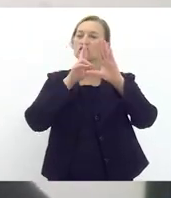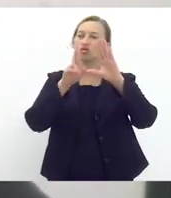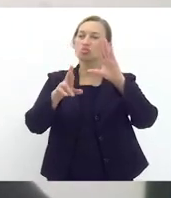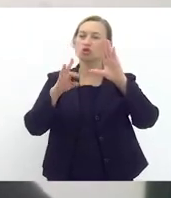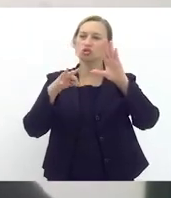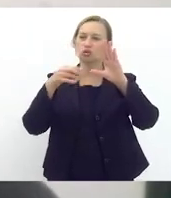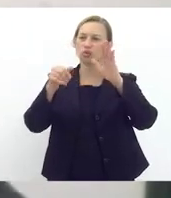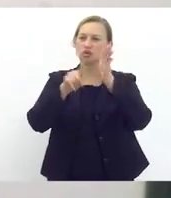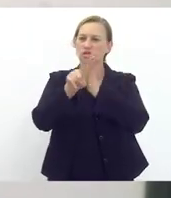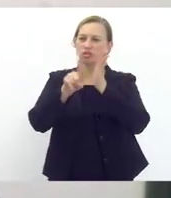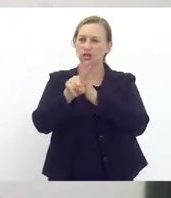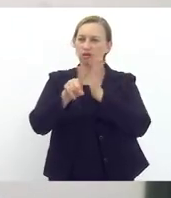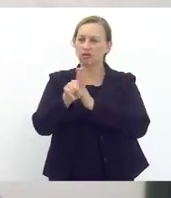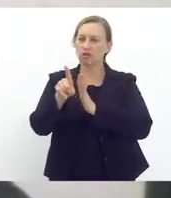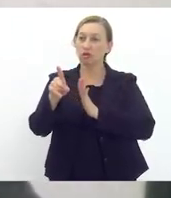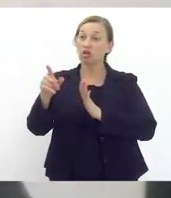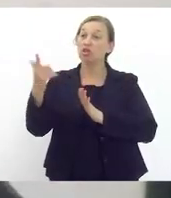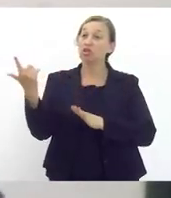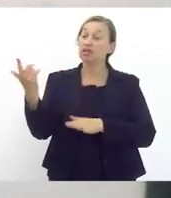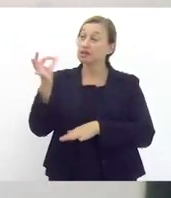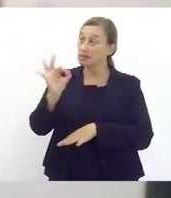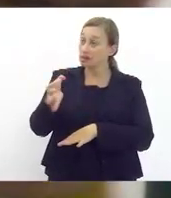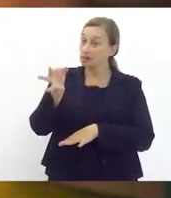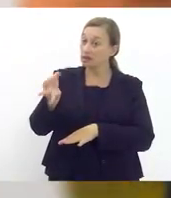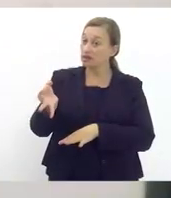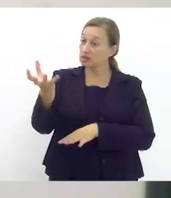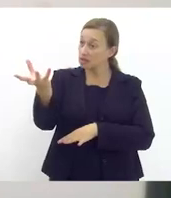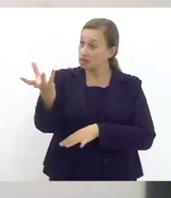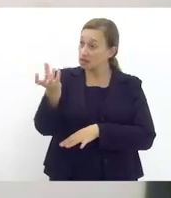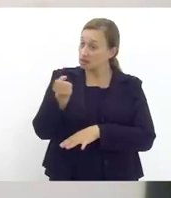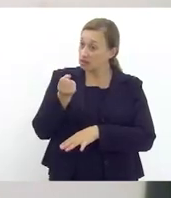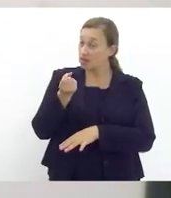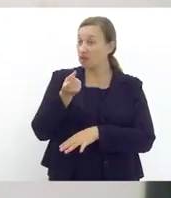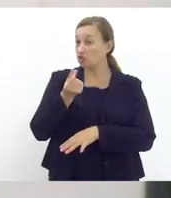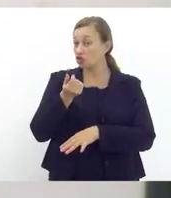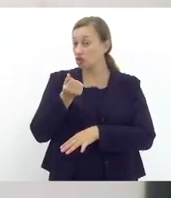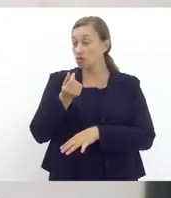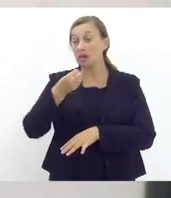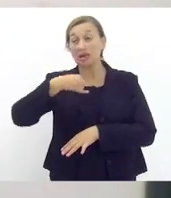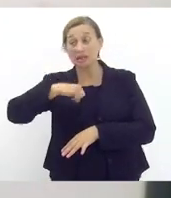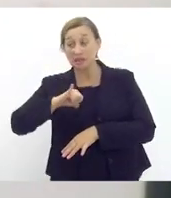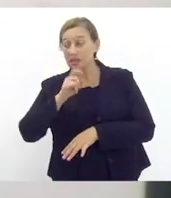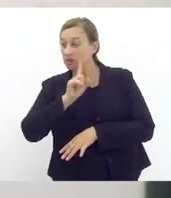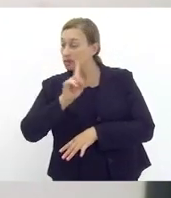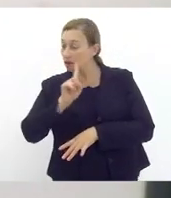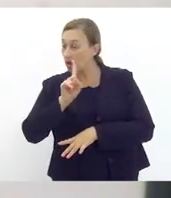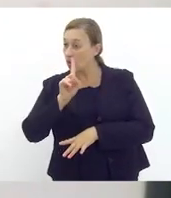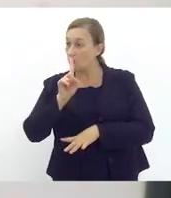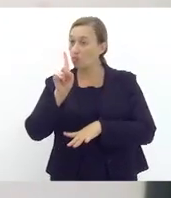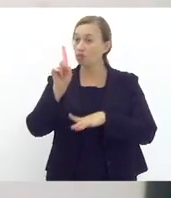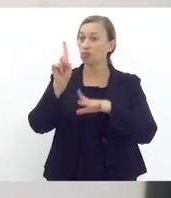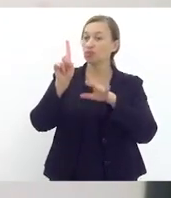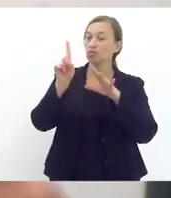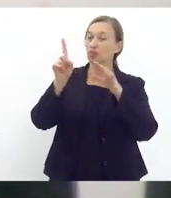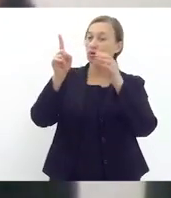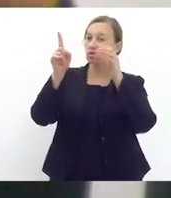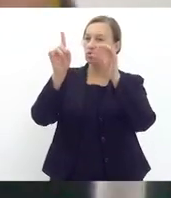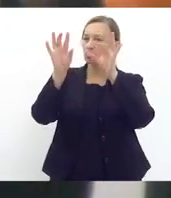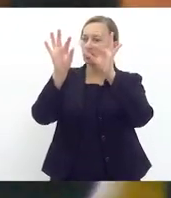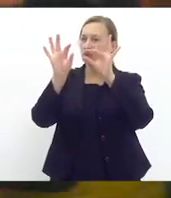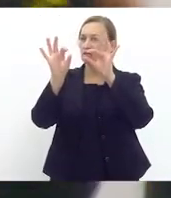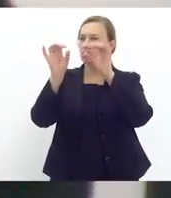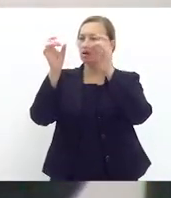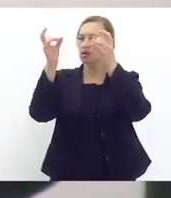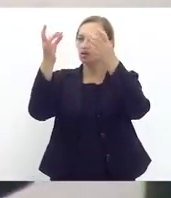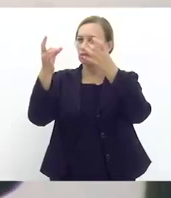na ponta então sempre preencher não vai depois ter o edital então por isso que a gente tá tão enfático nessa questão E aí